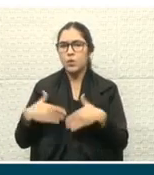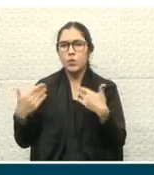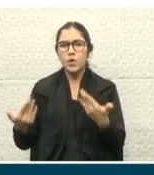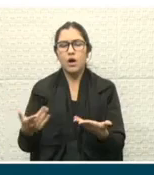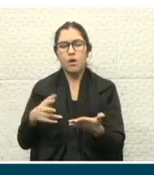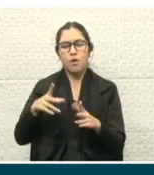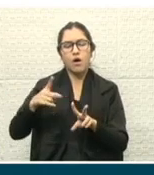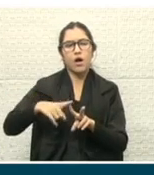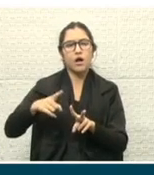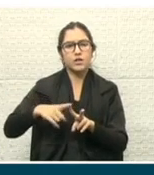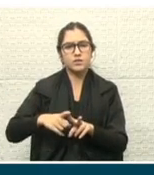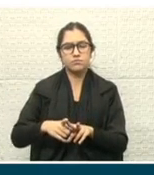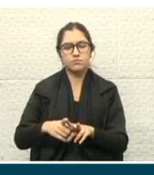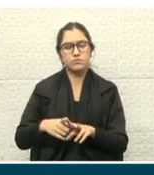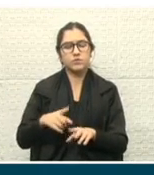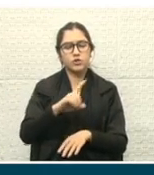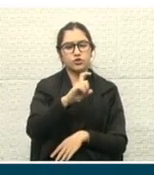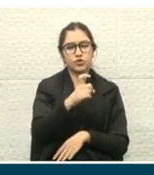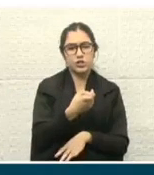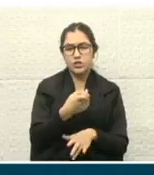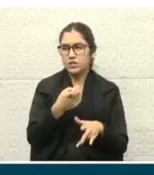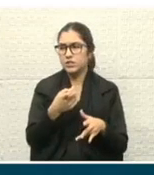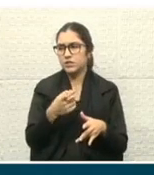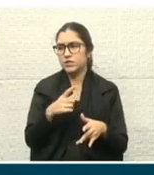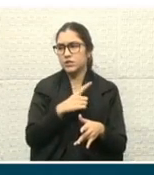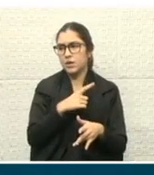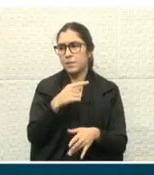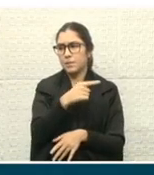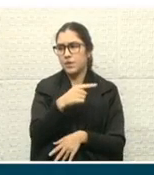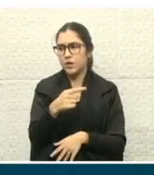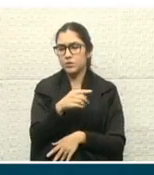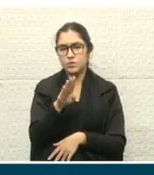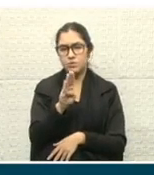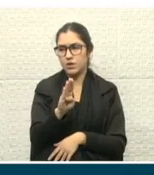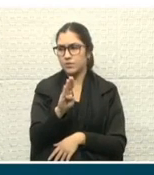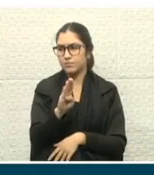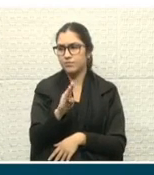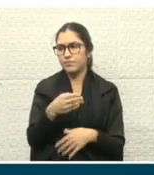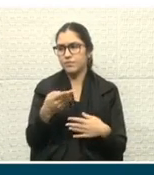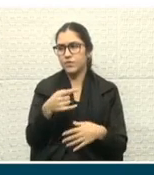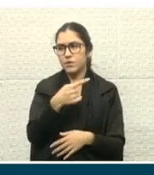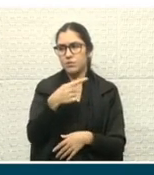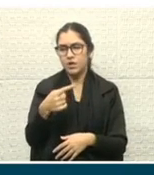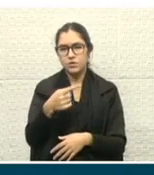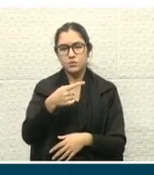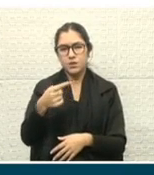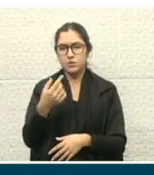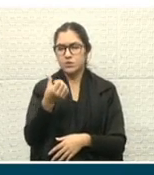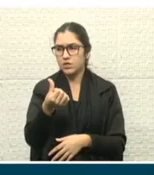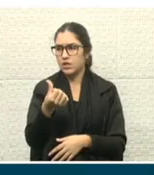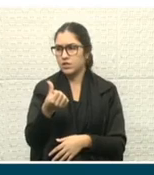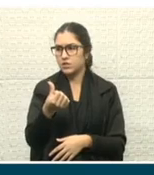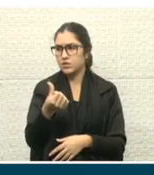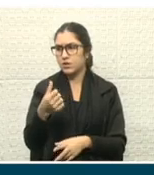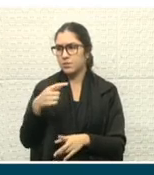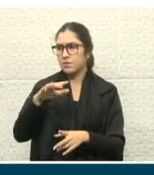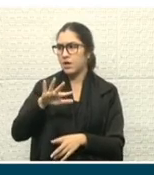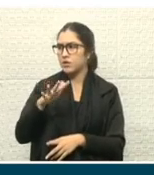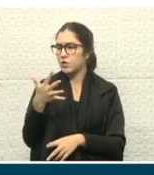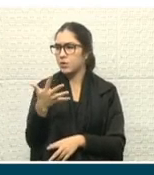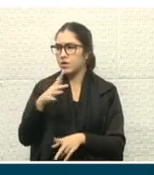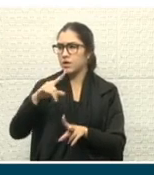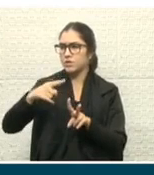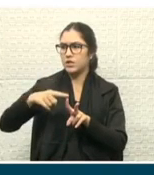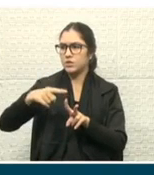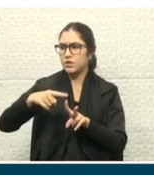essas raízes. Bom, o x é dado por menos b, então menos 6, mais ou menos a